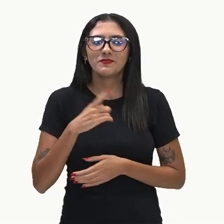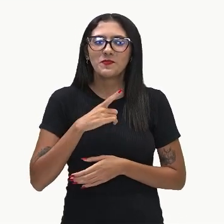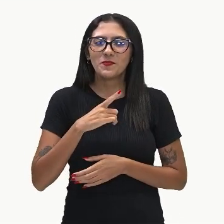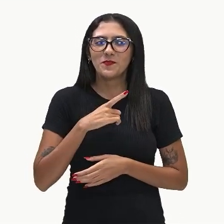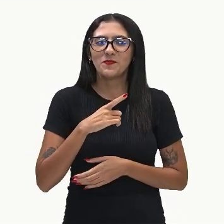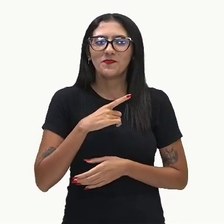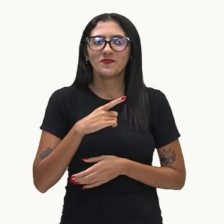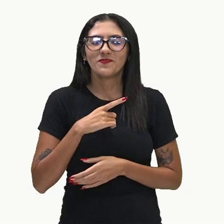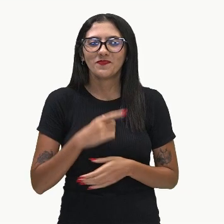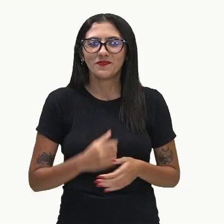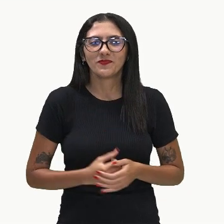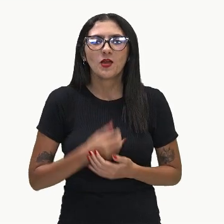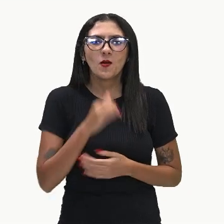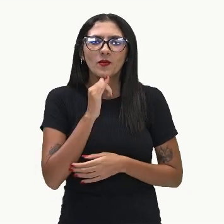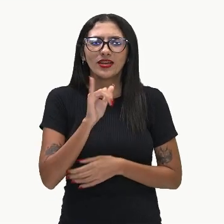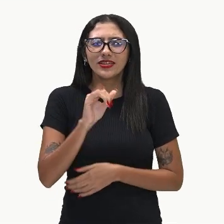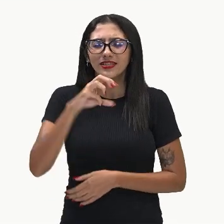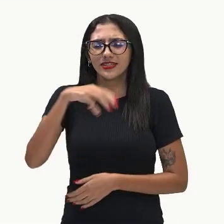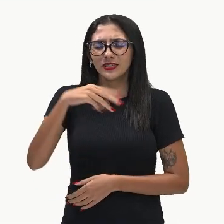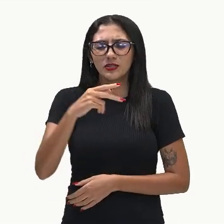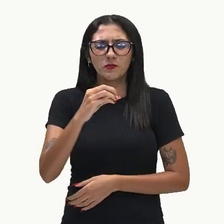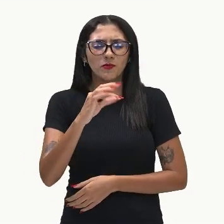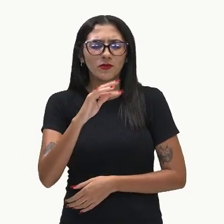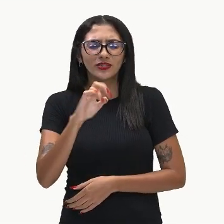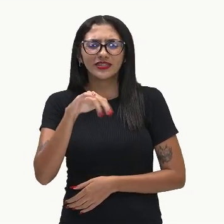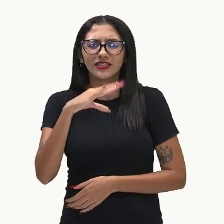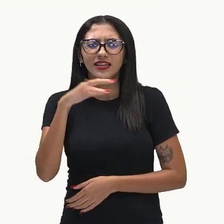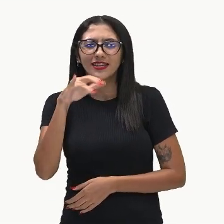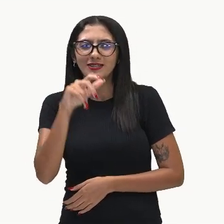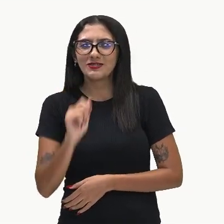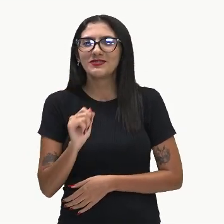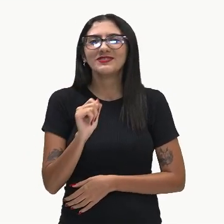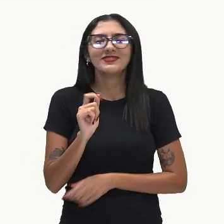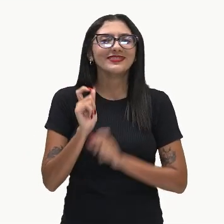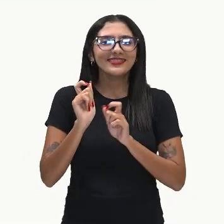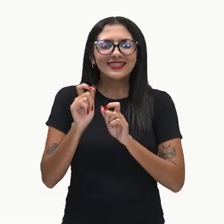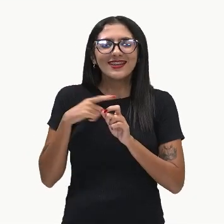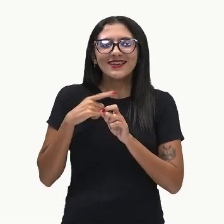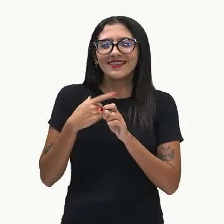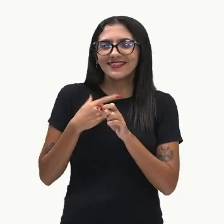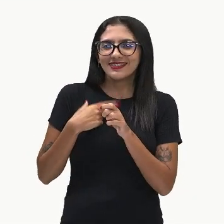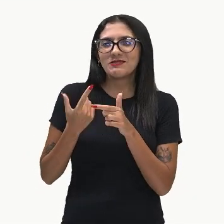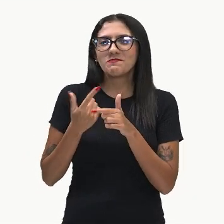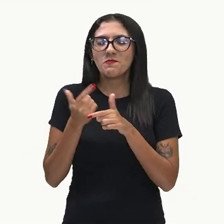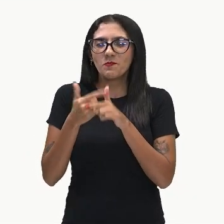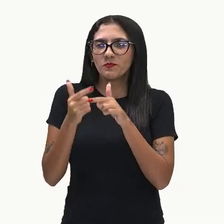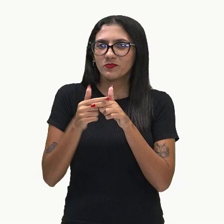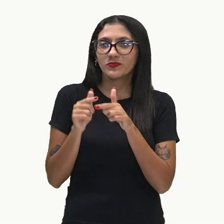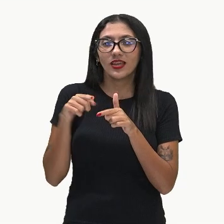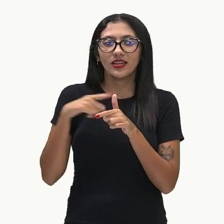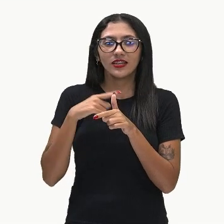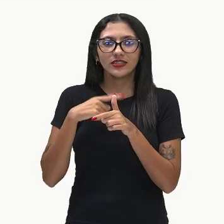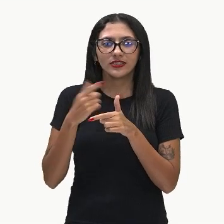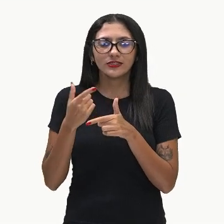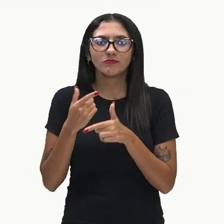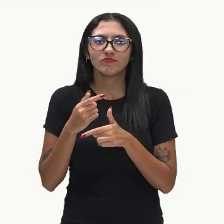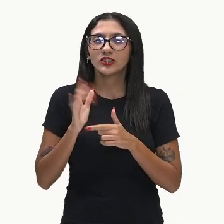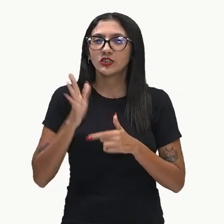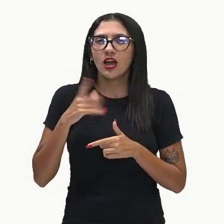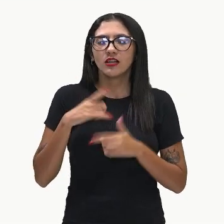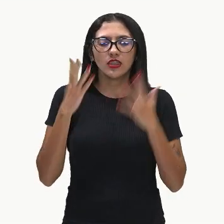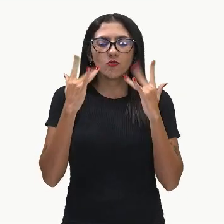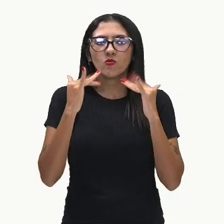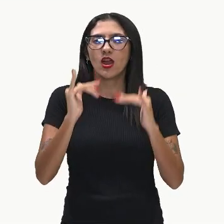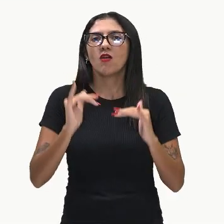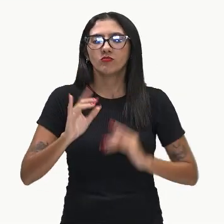a hipotência. Mas como assim, professor? Quando você utiliza um hormônio, você tem uma produção, né, já natural de